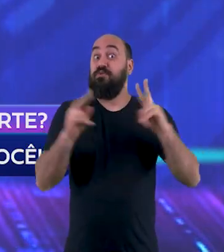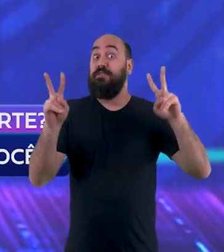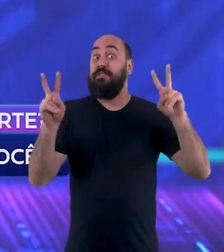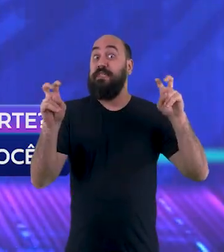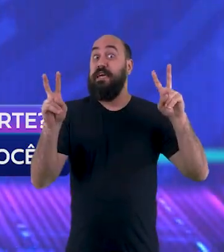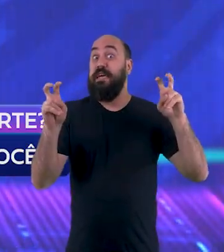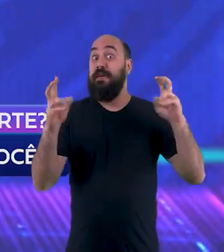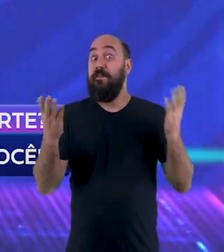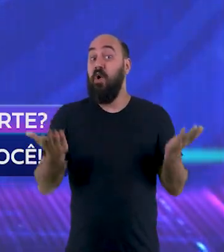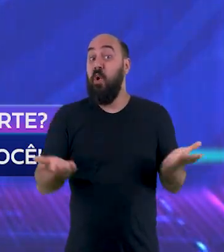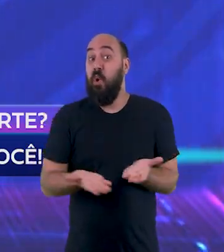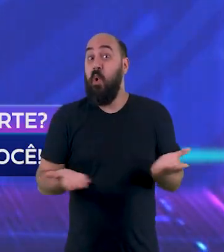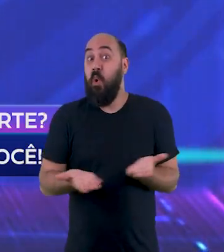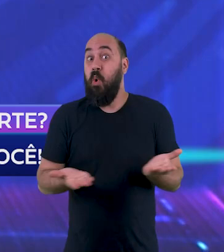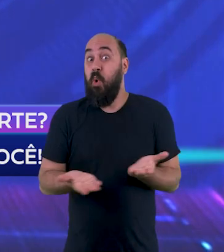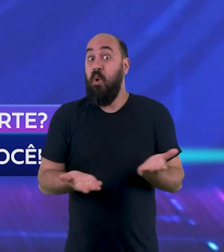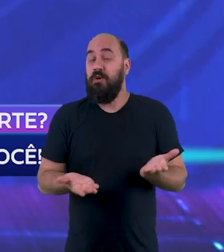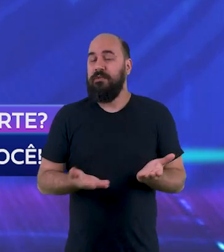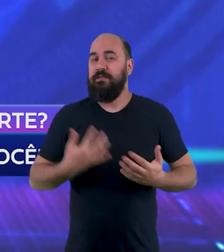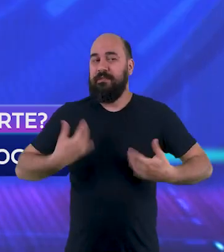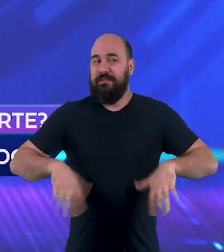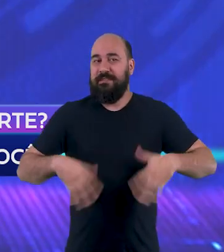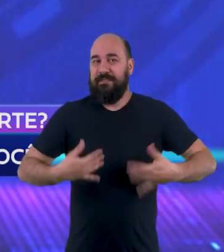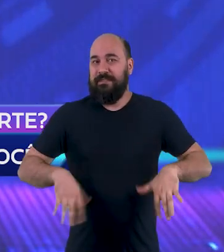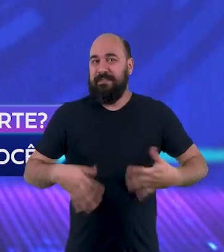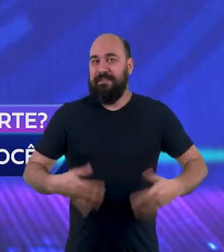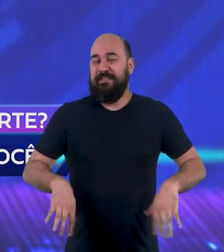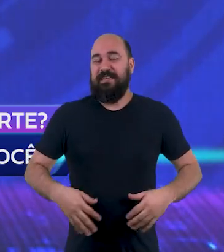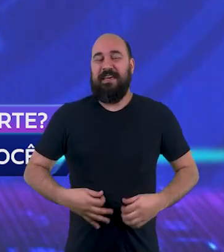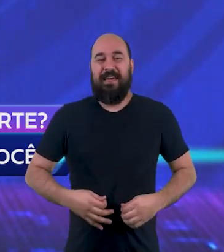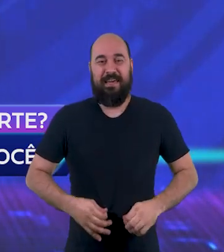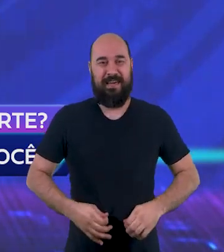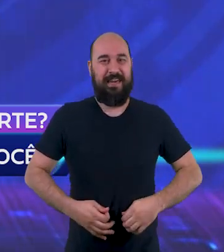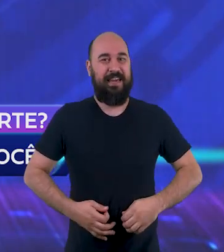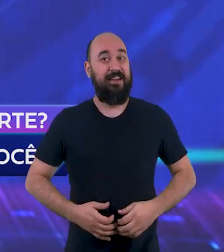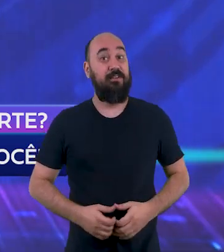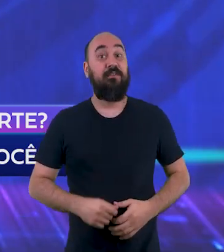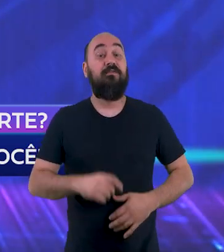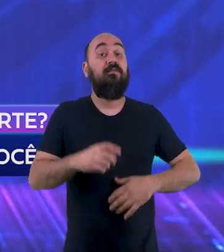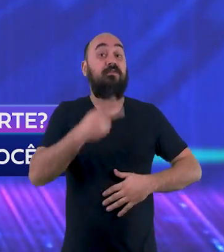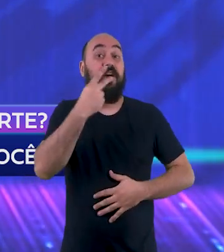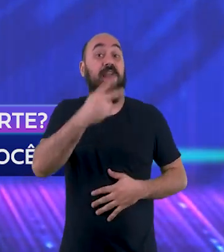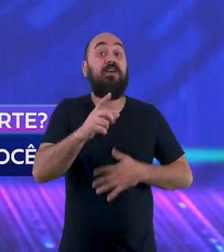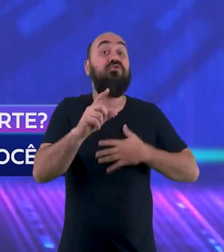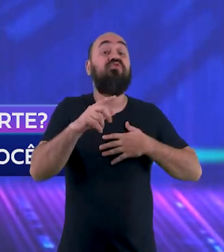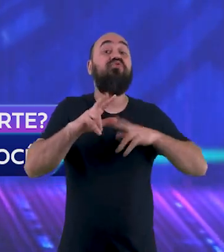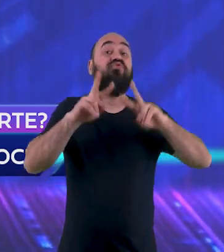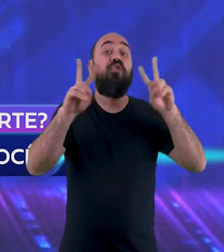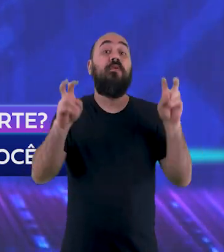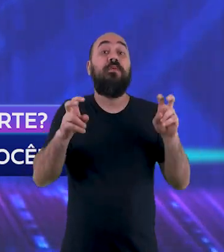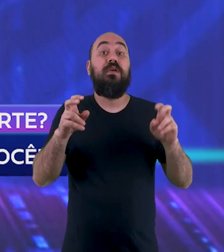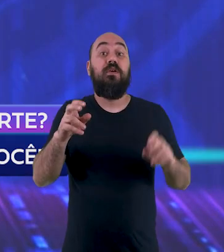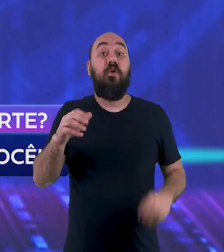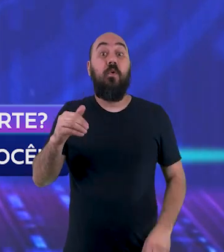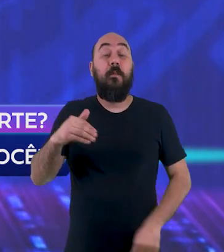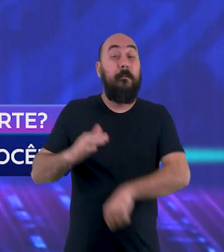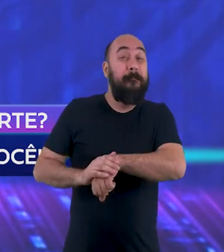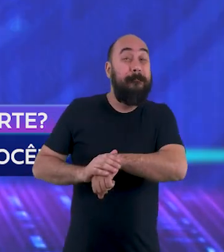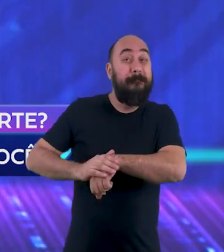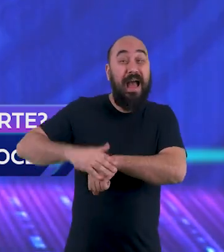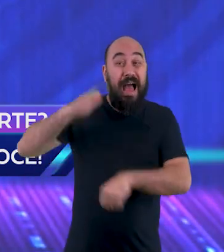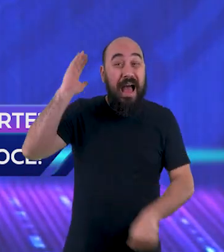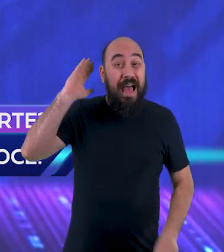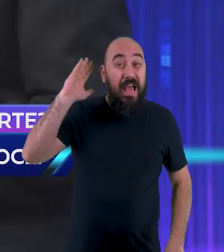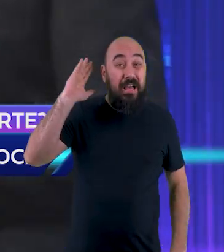um daqueles intrigantes. Vamos falar sobre o pior e maior inimigo do ser humano. Sabe qual